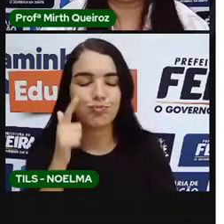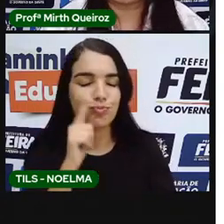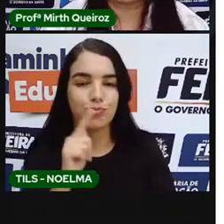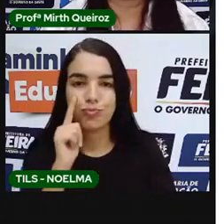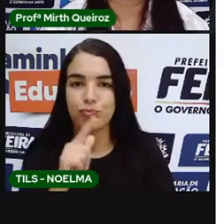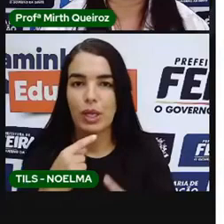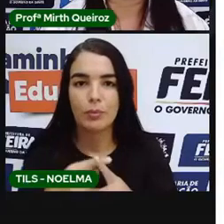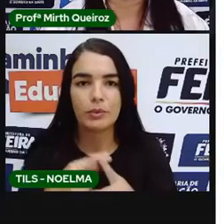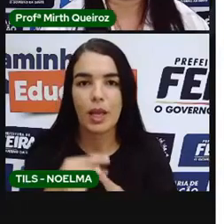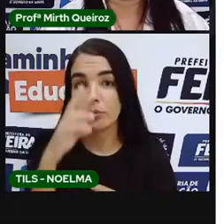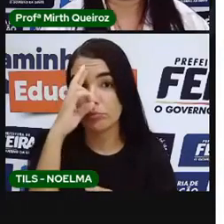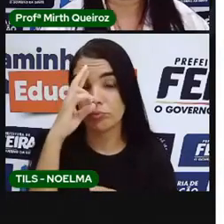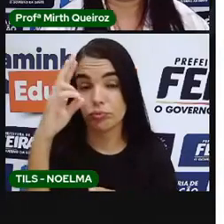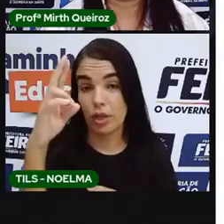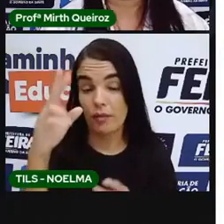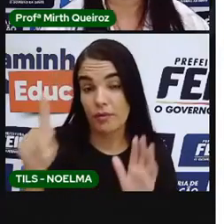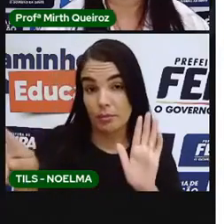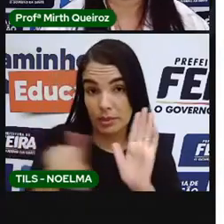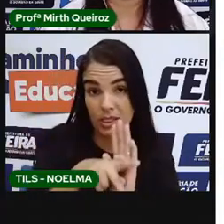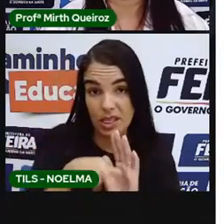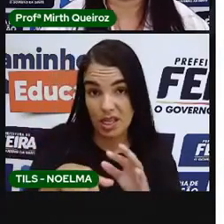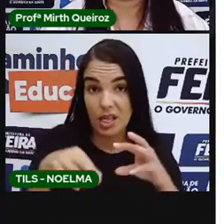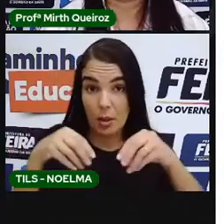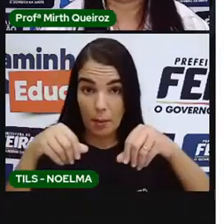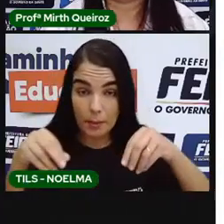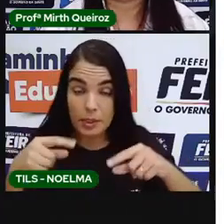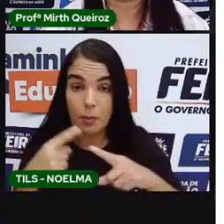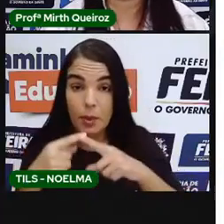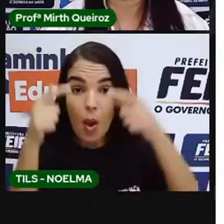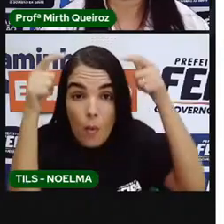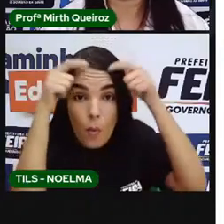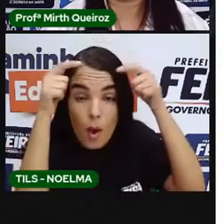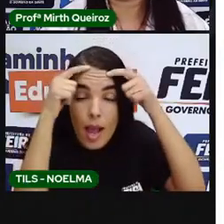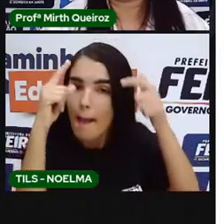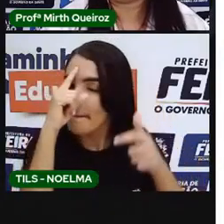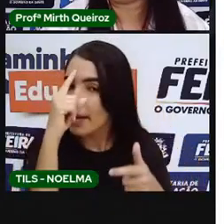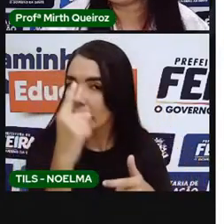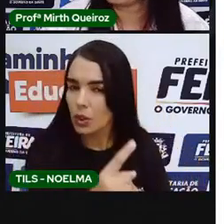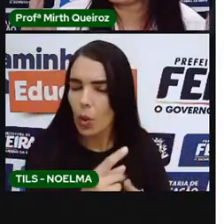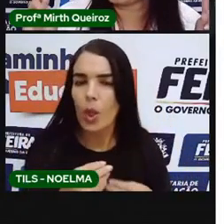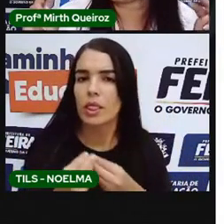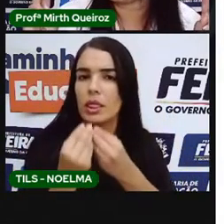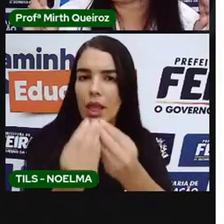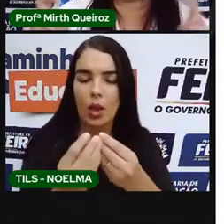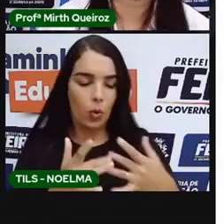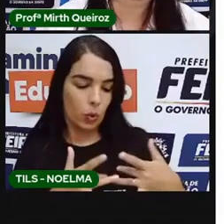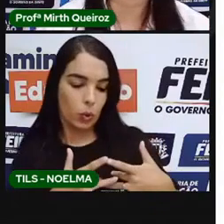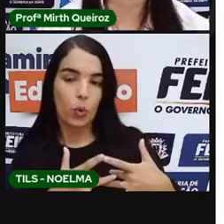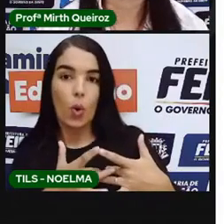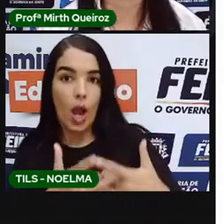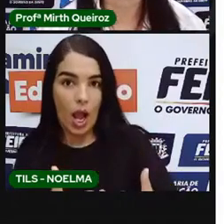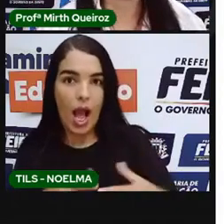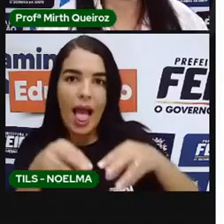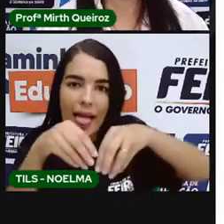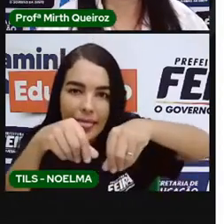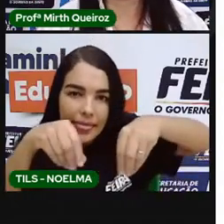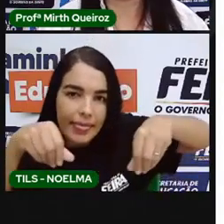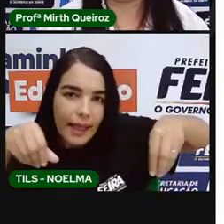desses donatários, que foi a quem o rei, né, deu essas terras, fez doações, entre aspas, que